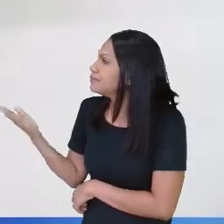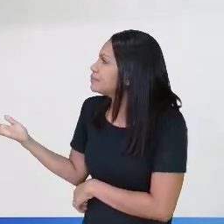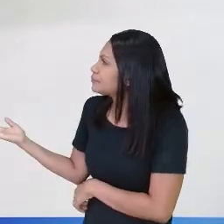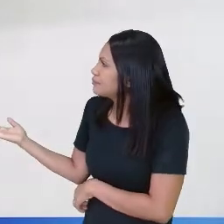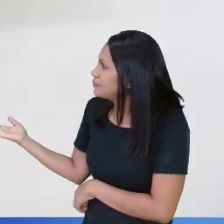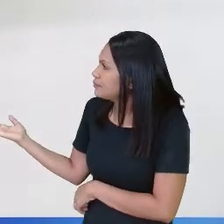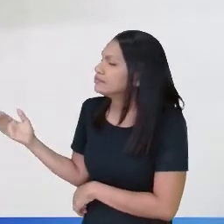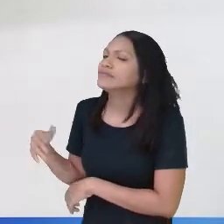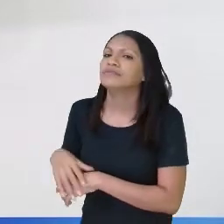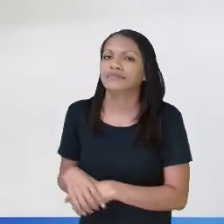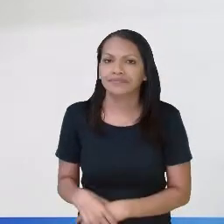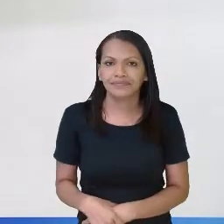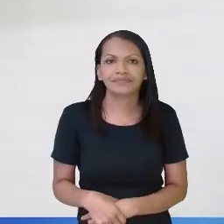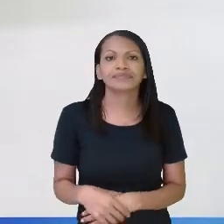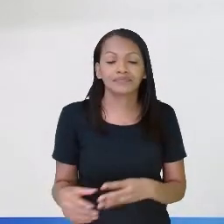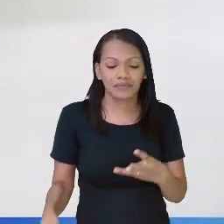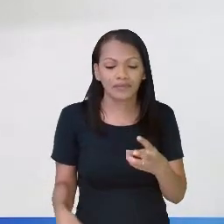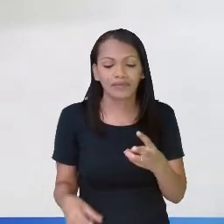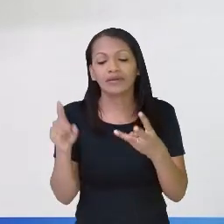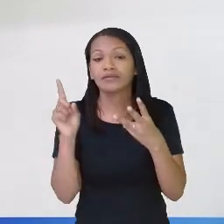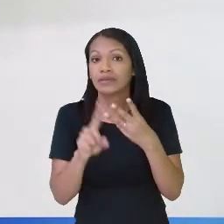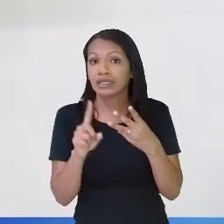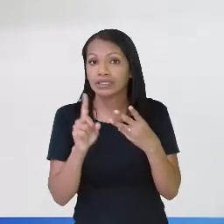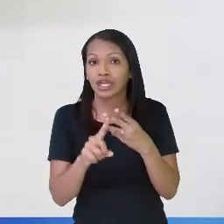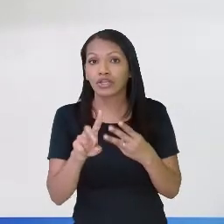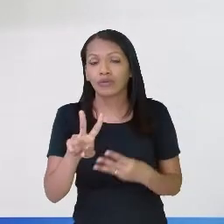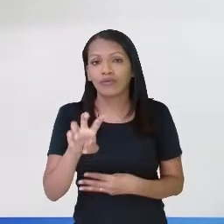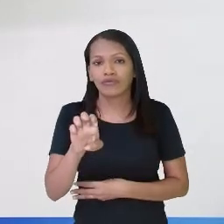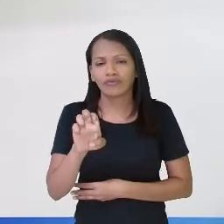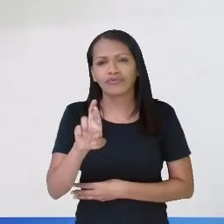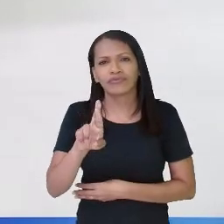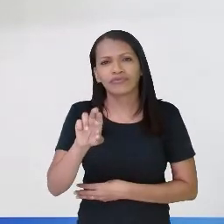no terceiro verso, você pode ver aí, ó, de